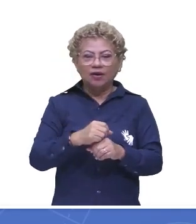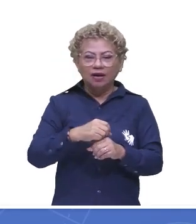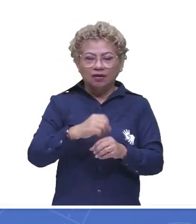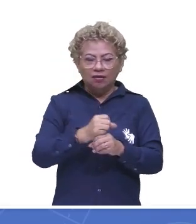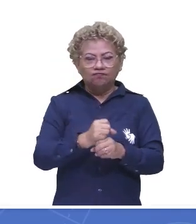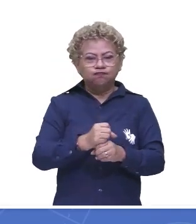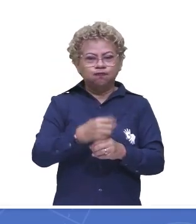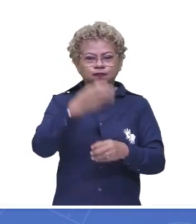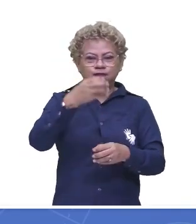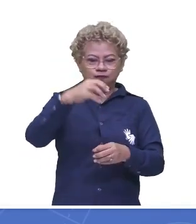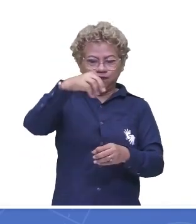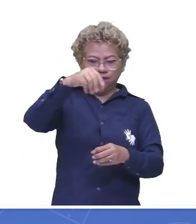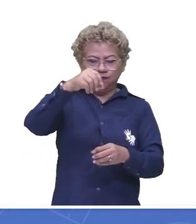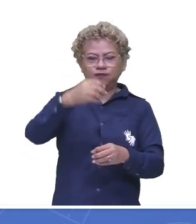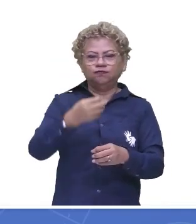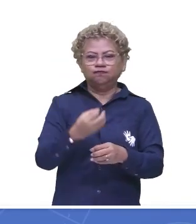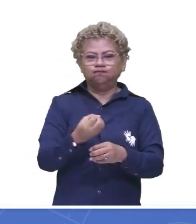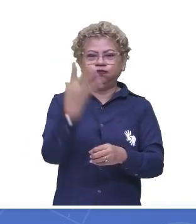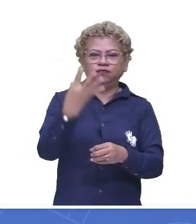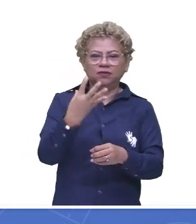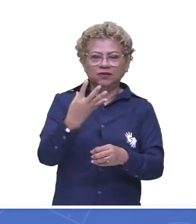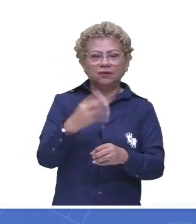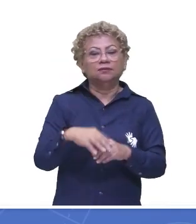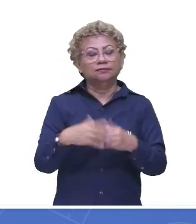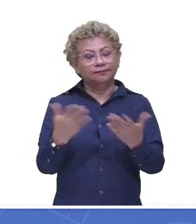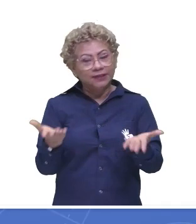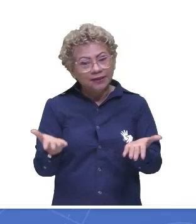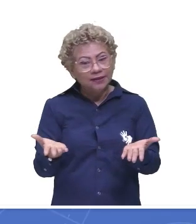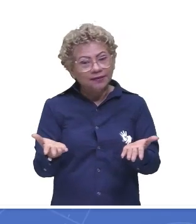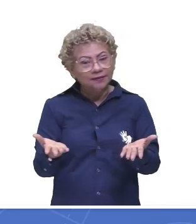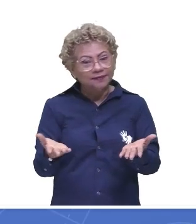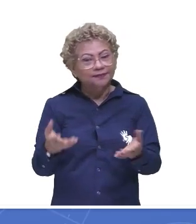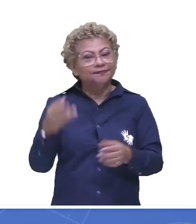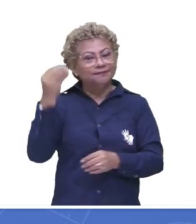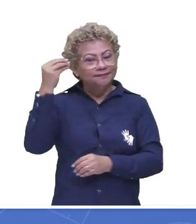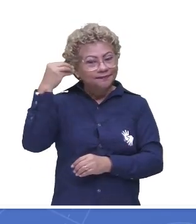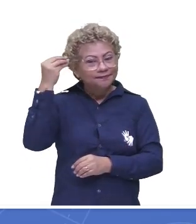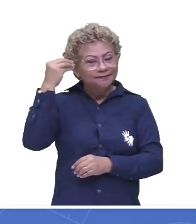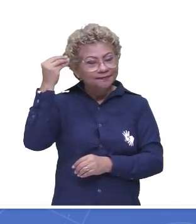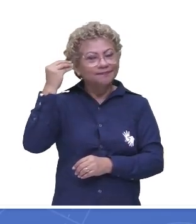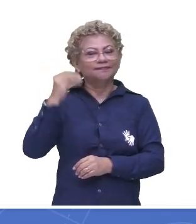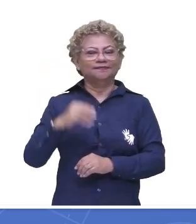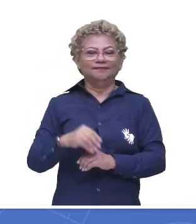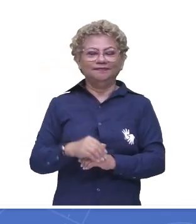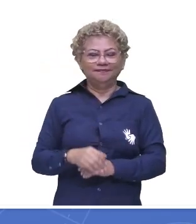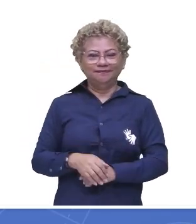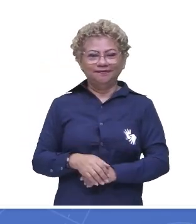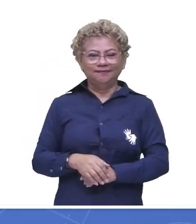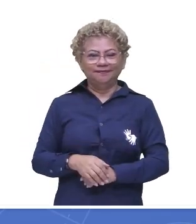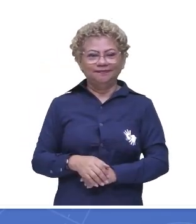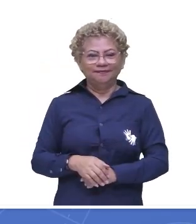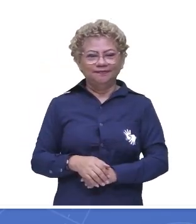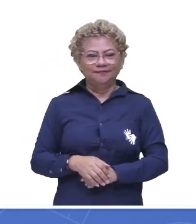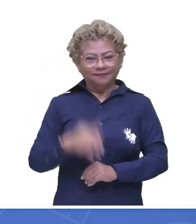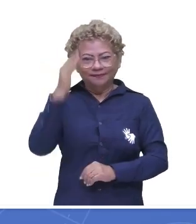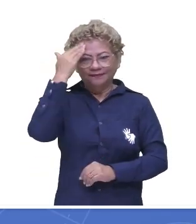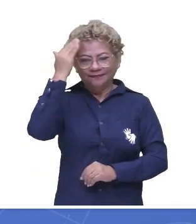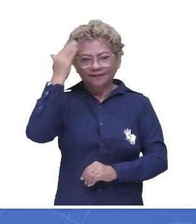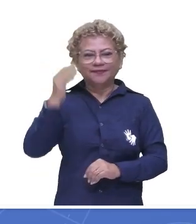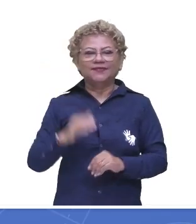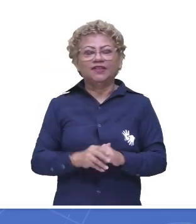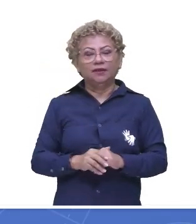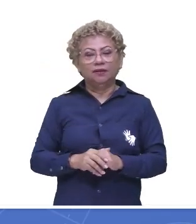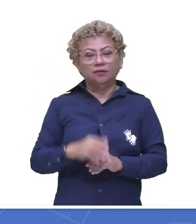água, ao invés de contrair para um volume menor, ela aumentou de volume, fazendo com que a garrafa estoure. Beleza? Esse